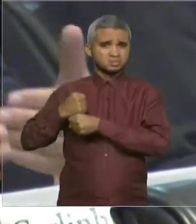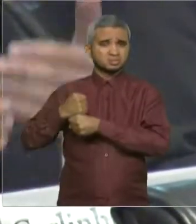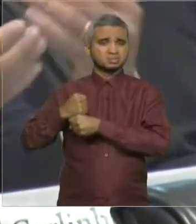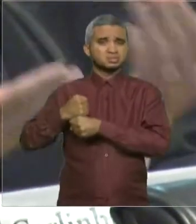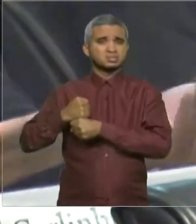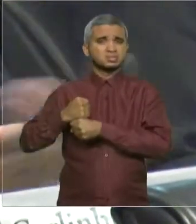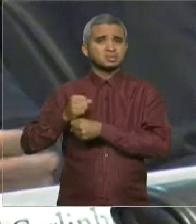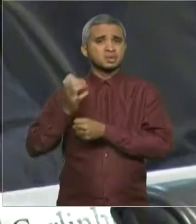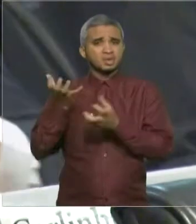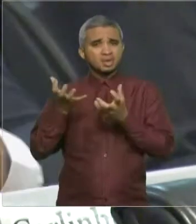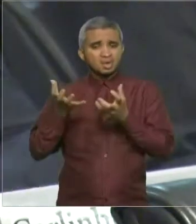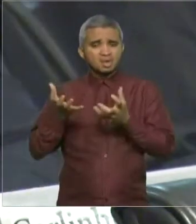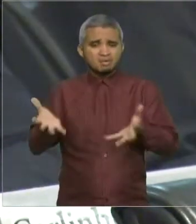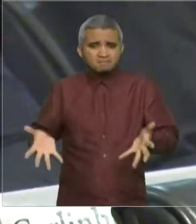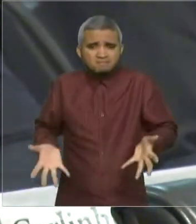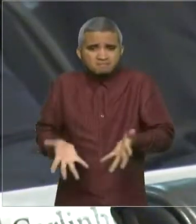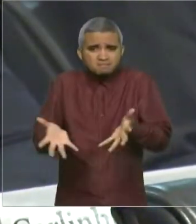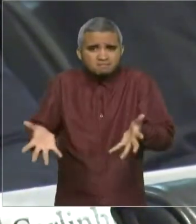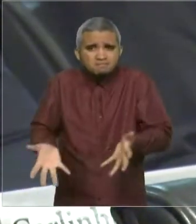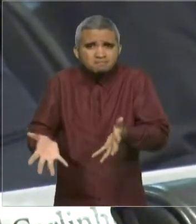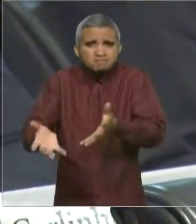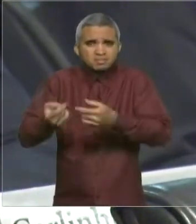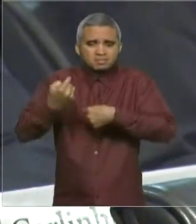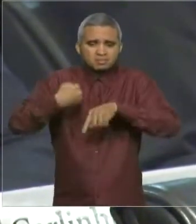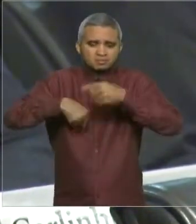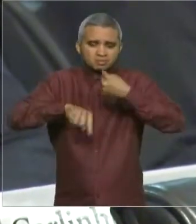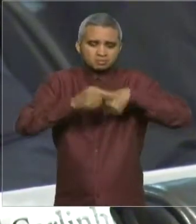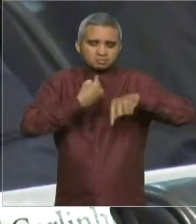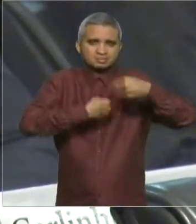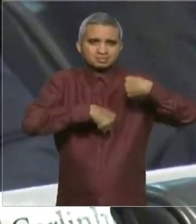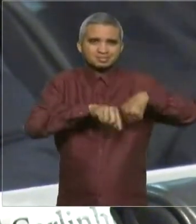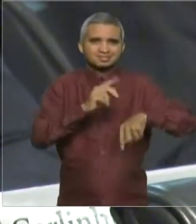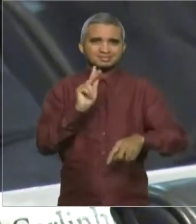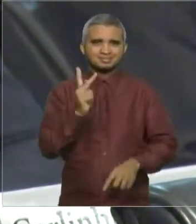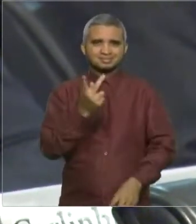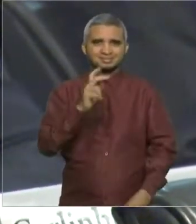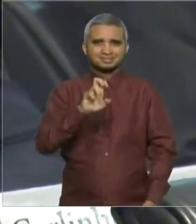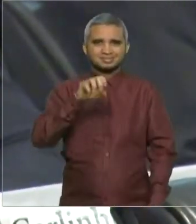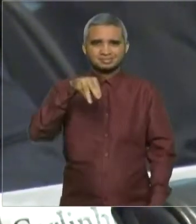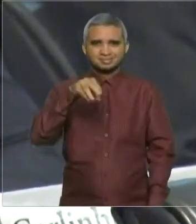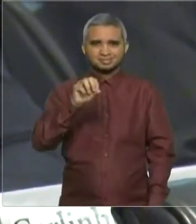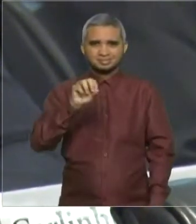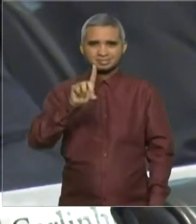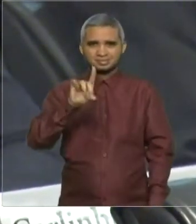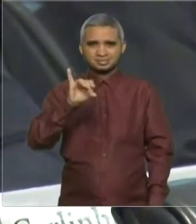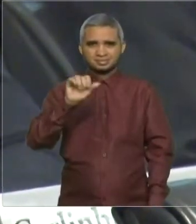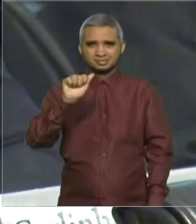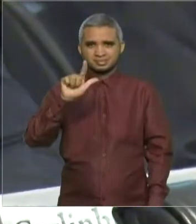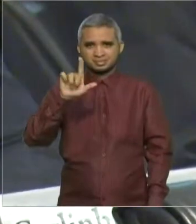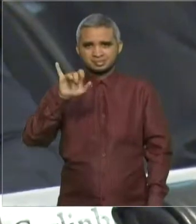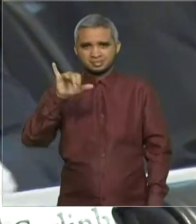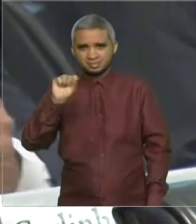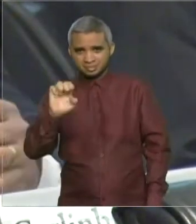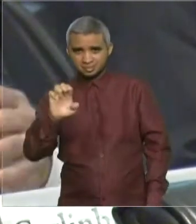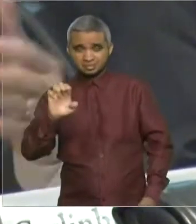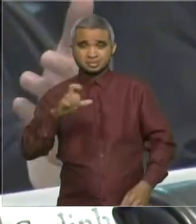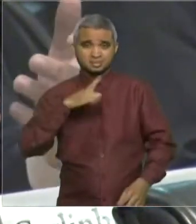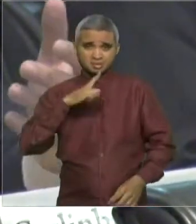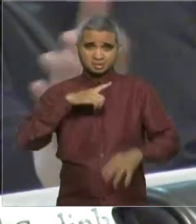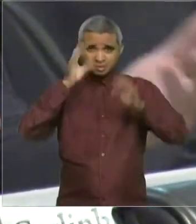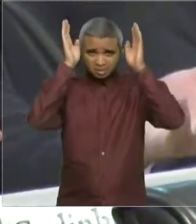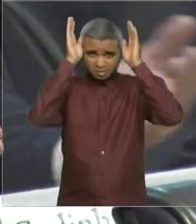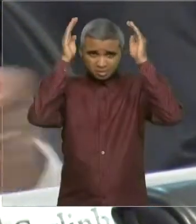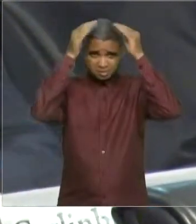dando dignidade a inúmeras famílias. E eu acho que é essa que tem que ser feita a política. Como diz o Papa Francisco, a política é o mecanismo, o